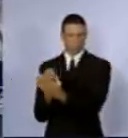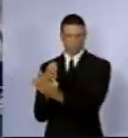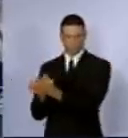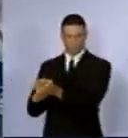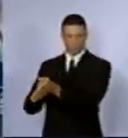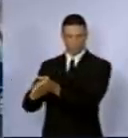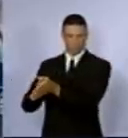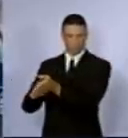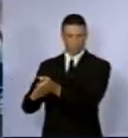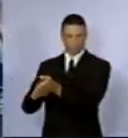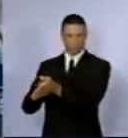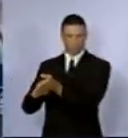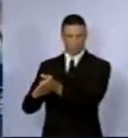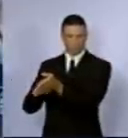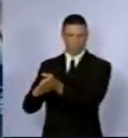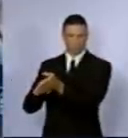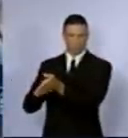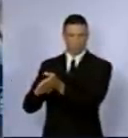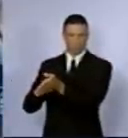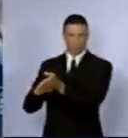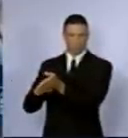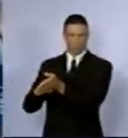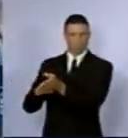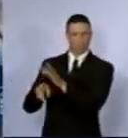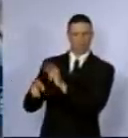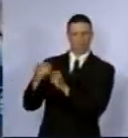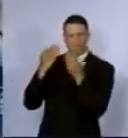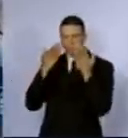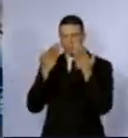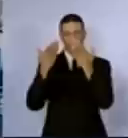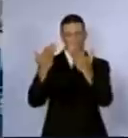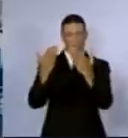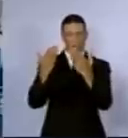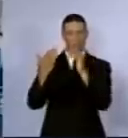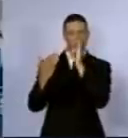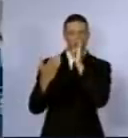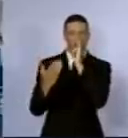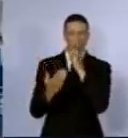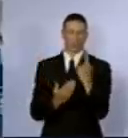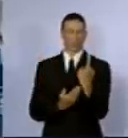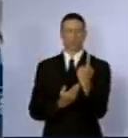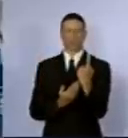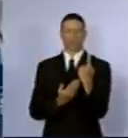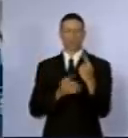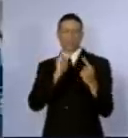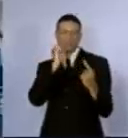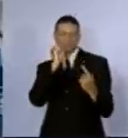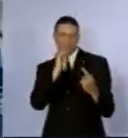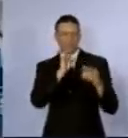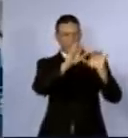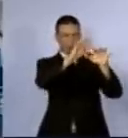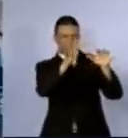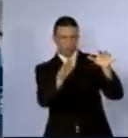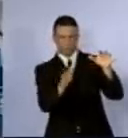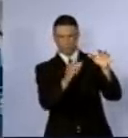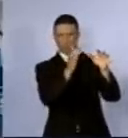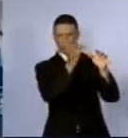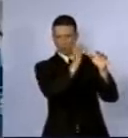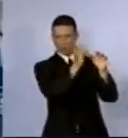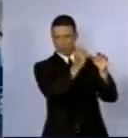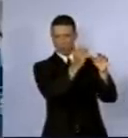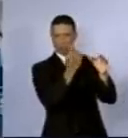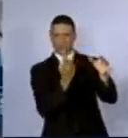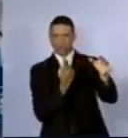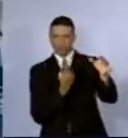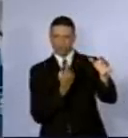foram conduzidos mostram que uma única exposição, nesse caso de 1.6 microtesla,